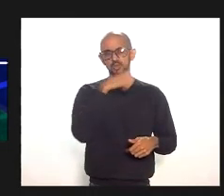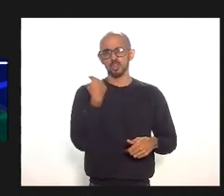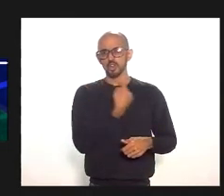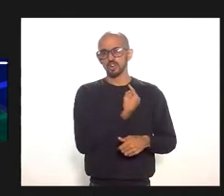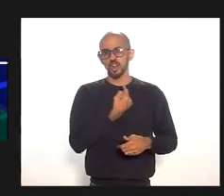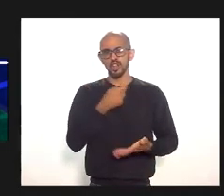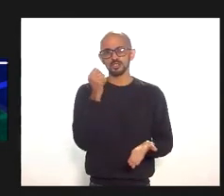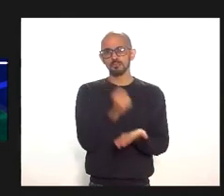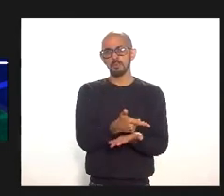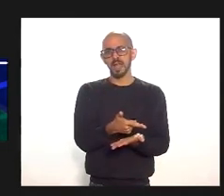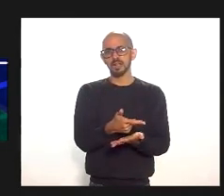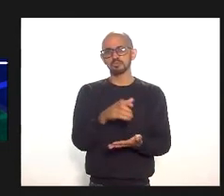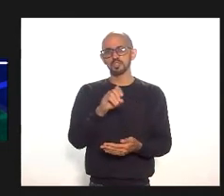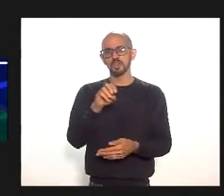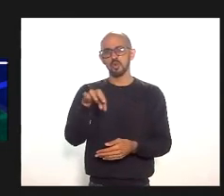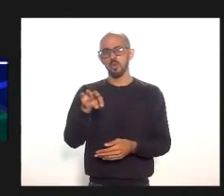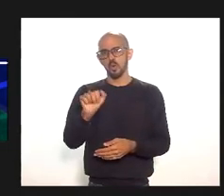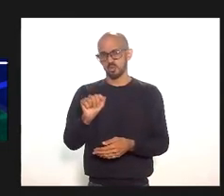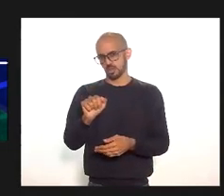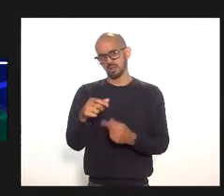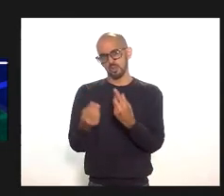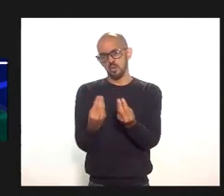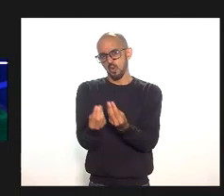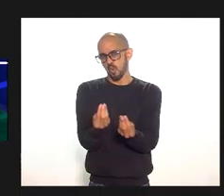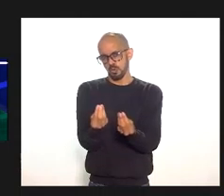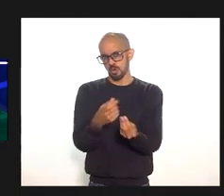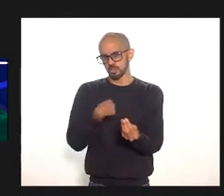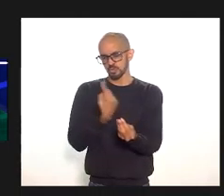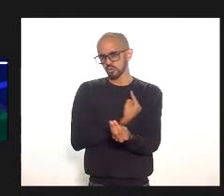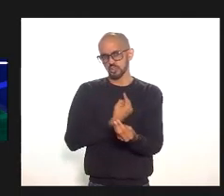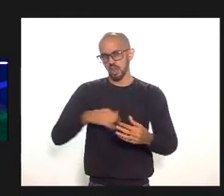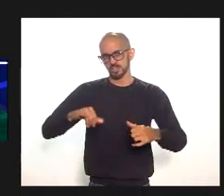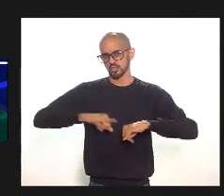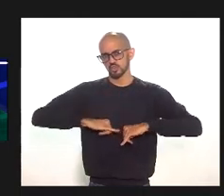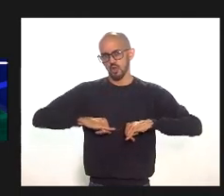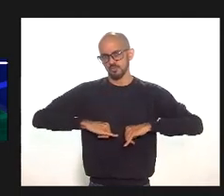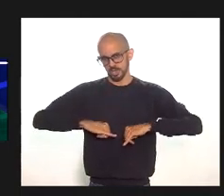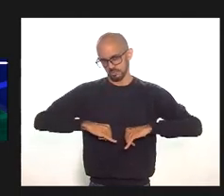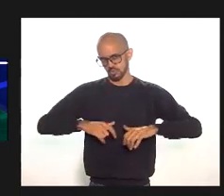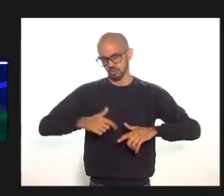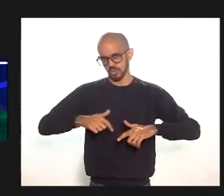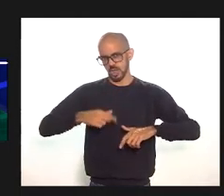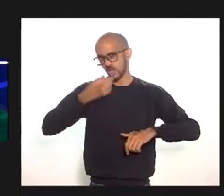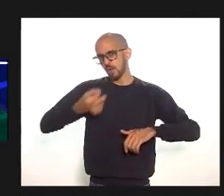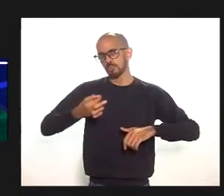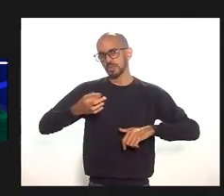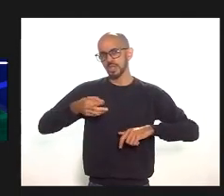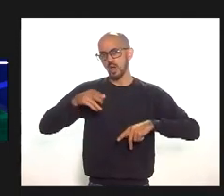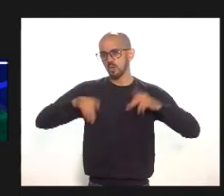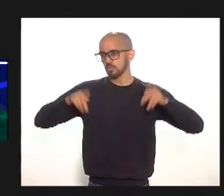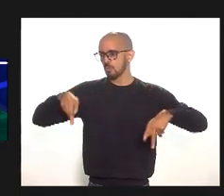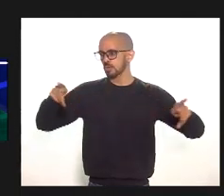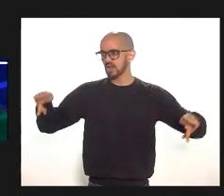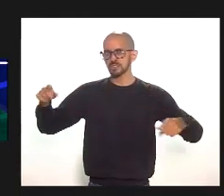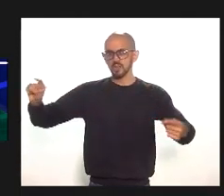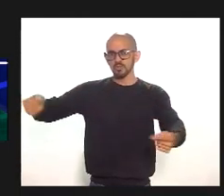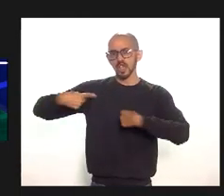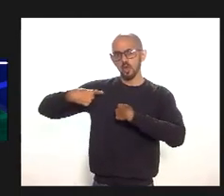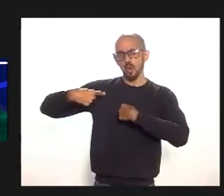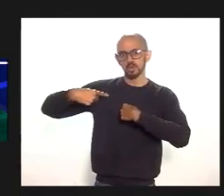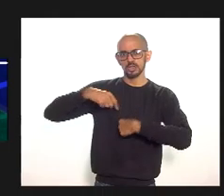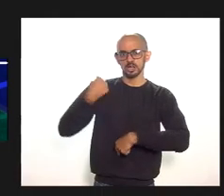conta. A opinião pública se vira contra nós o tempo inteiro, muito embora nós sejamos o poder que mais